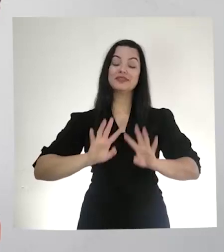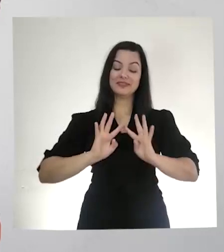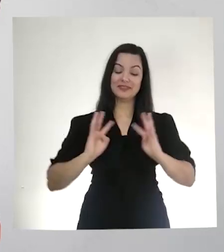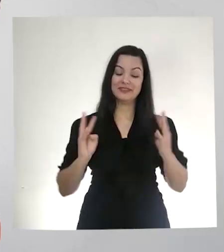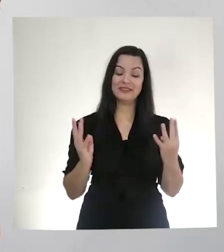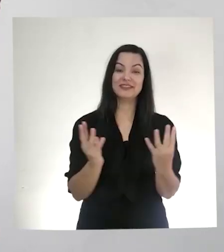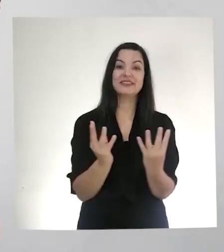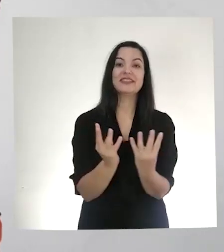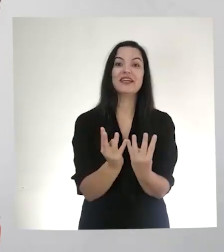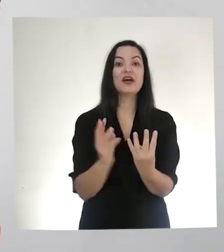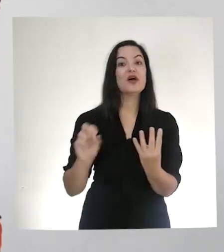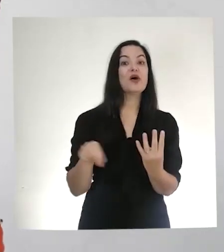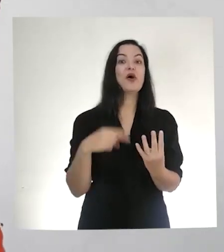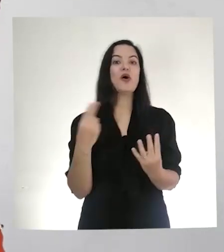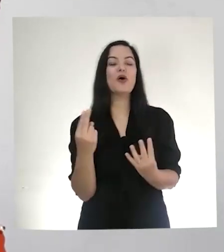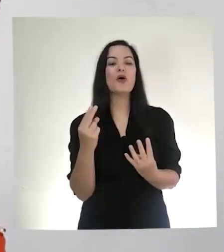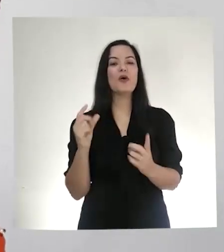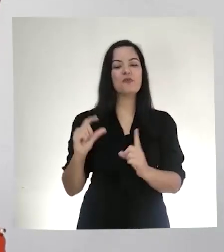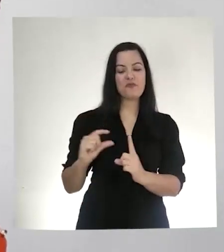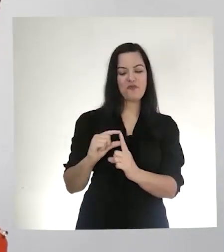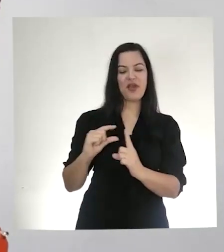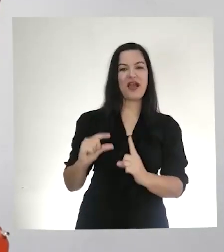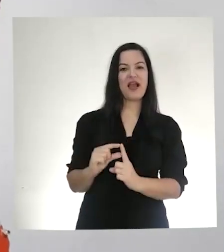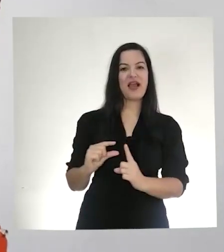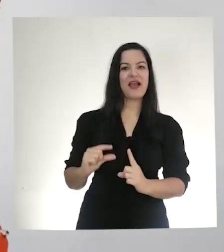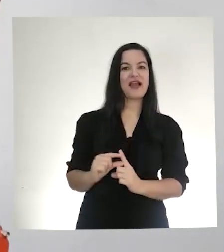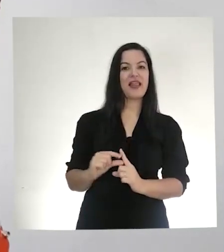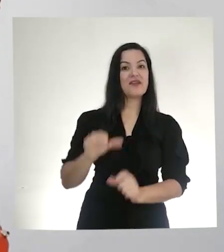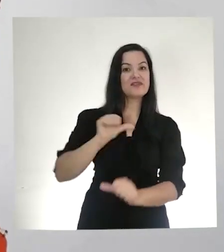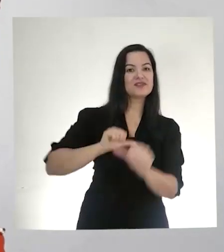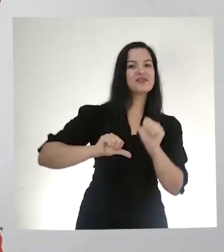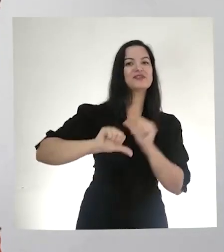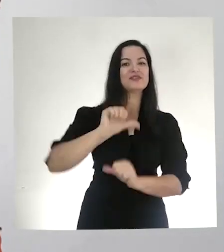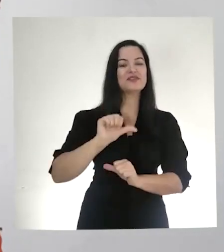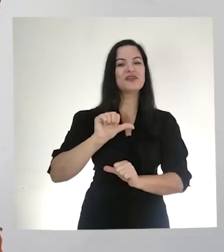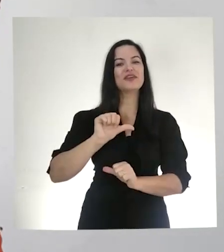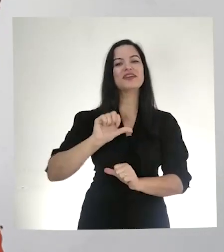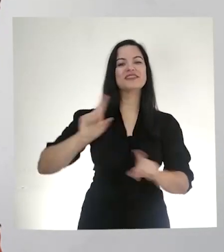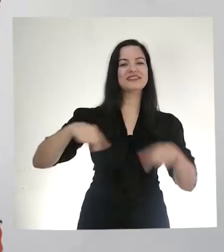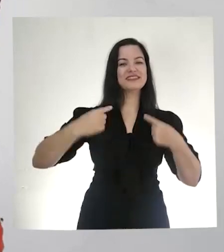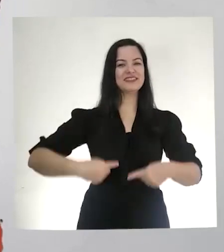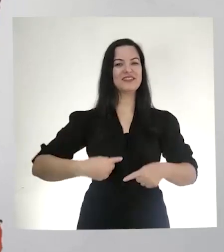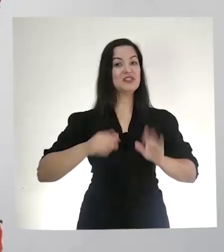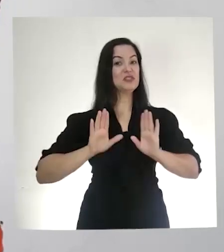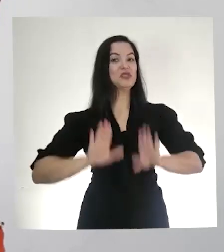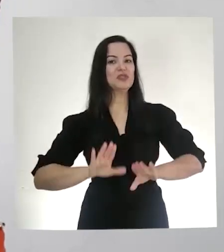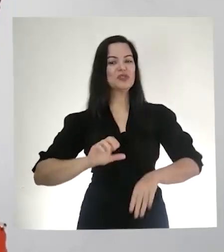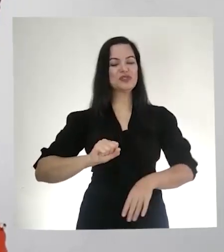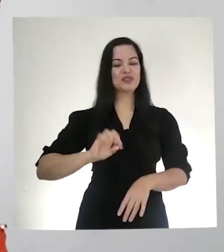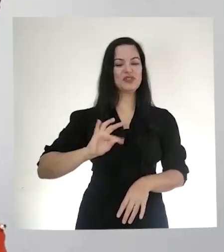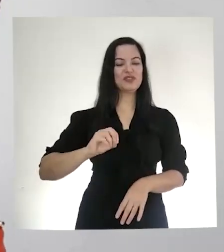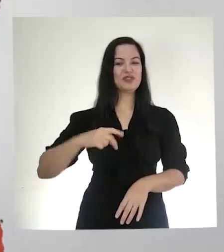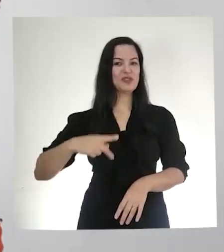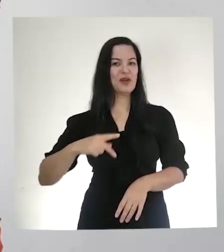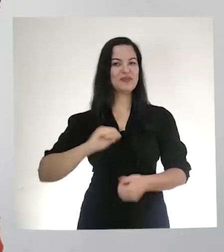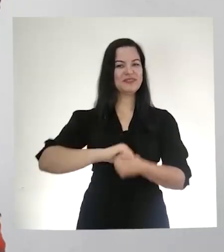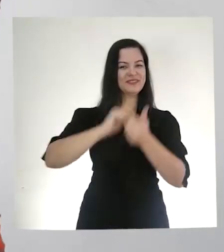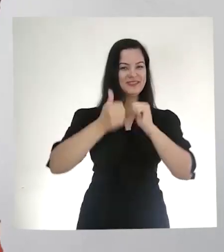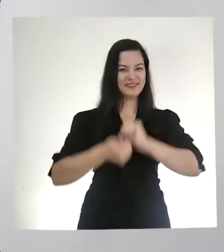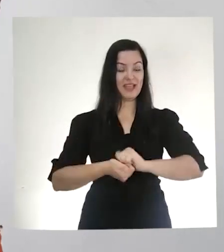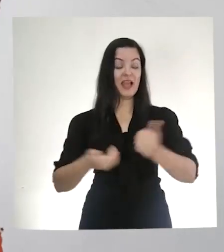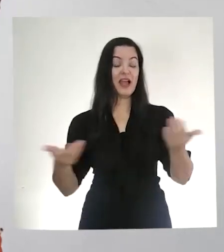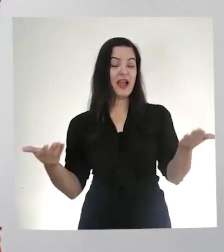roda ou fazendo a troca de palavras aí no desafio do Stop adaptado. E hoje nós temos